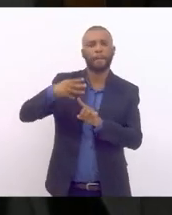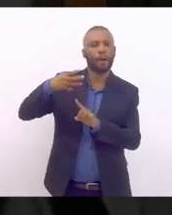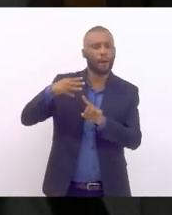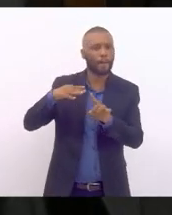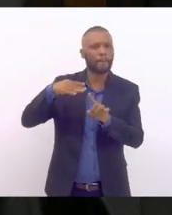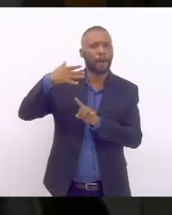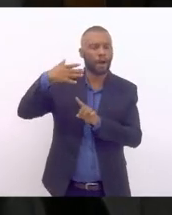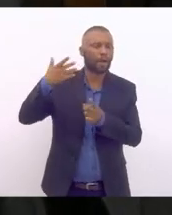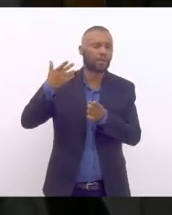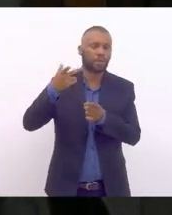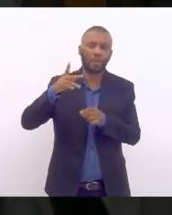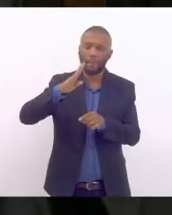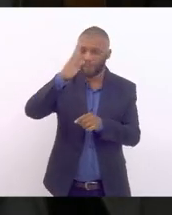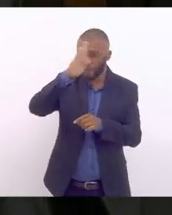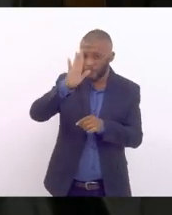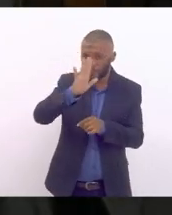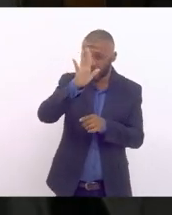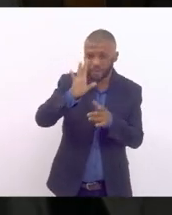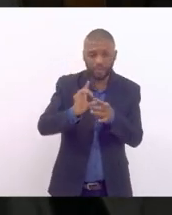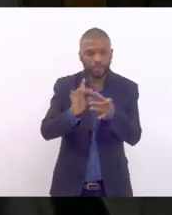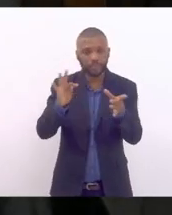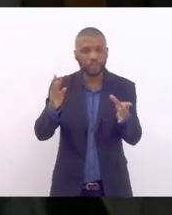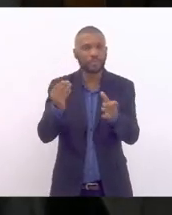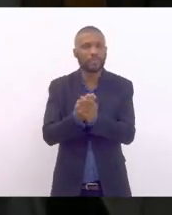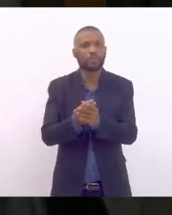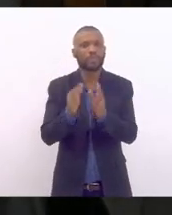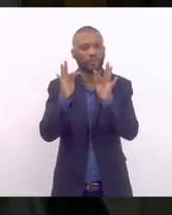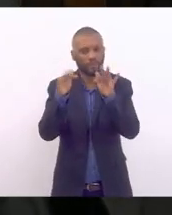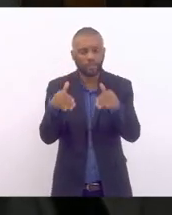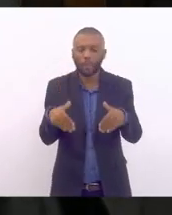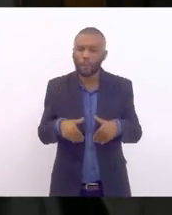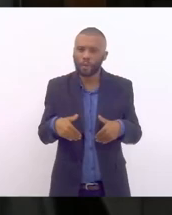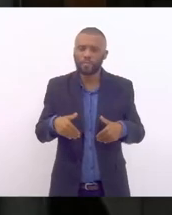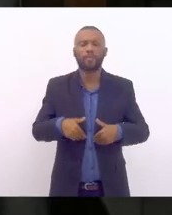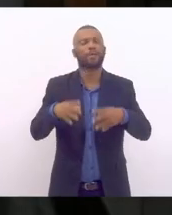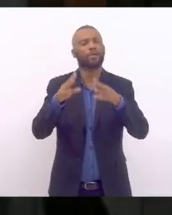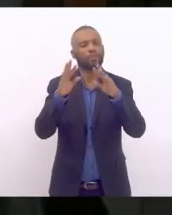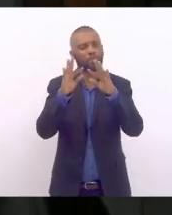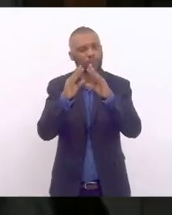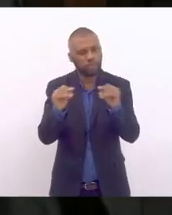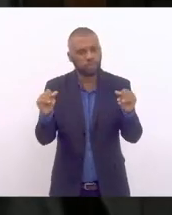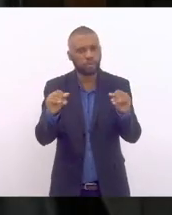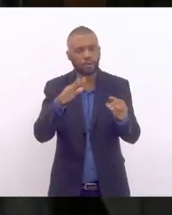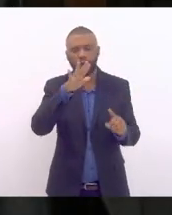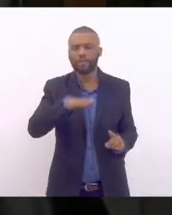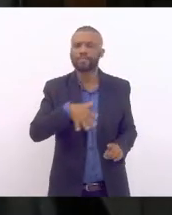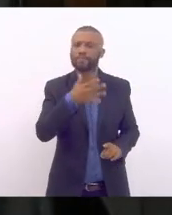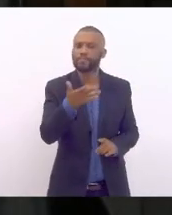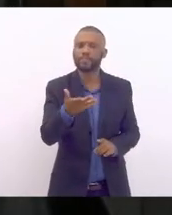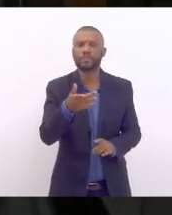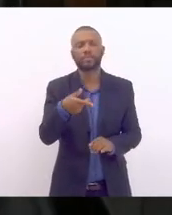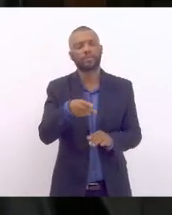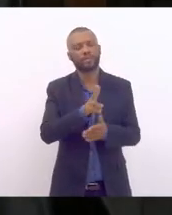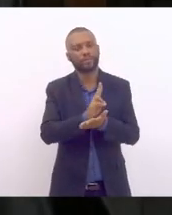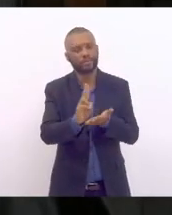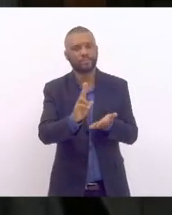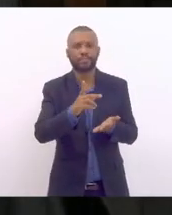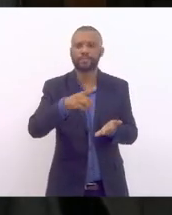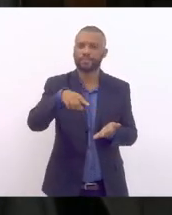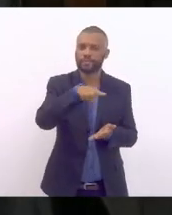portanto por um país de verdadeiramente democrático pelo fim da fome no nosso país as minhas homenagens as nossas universidades